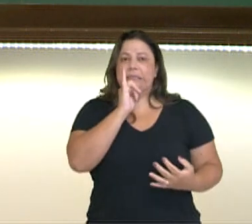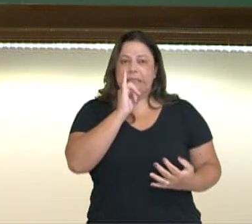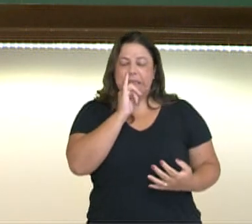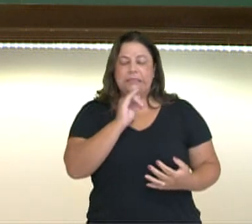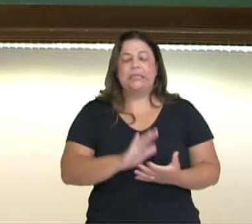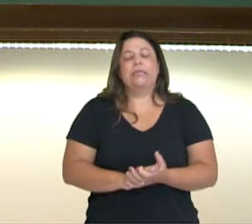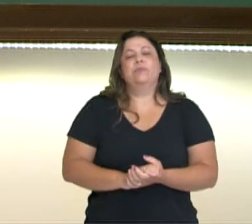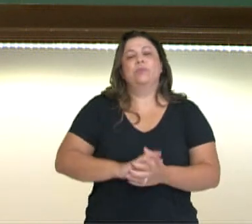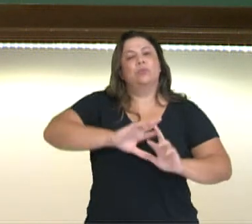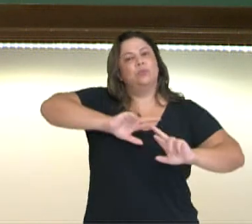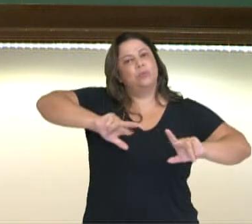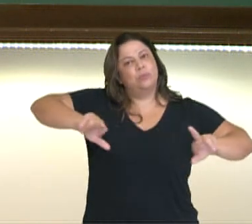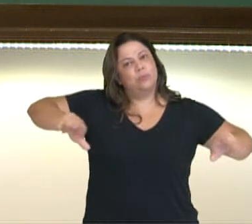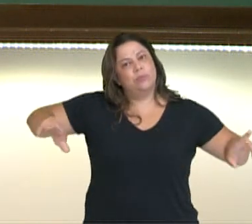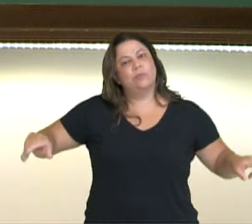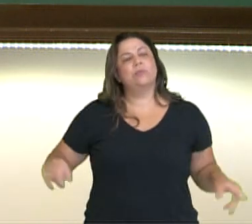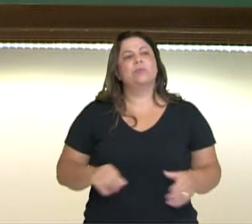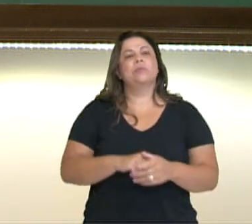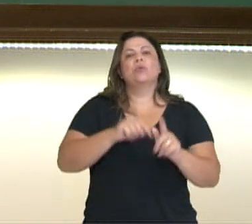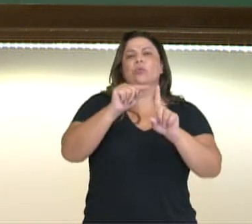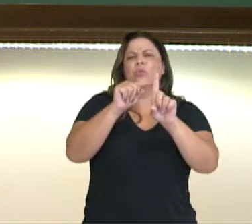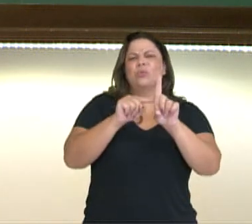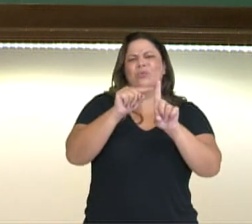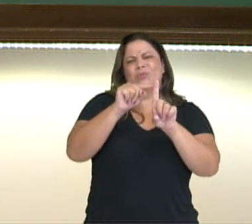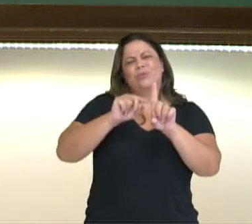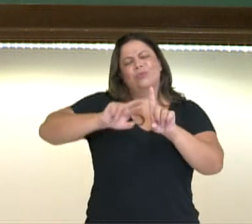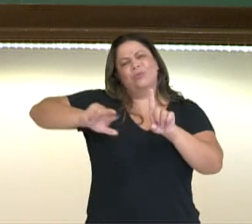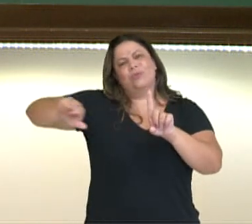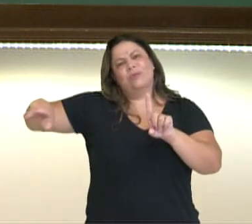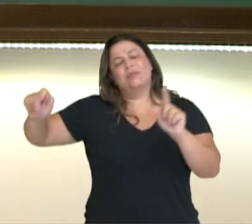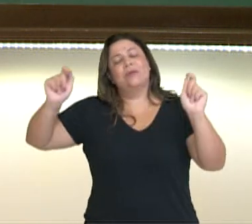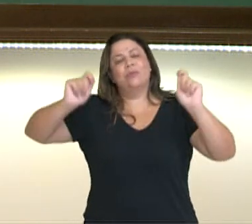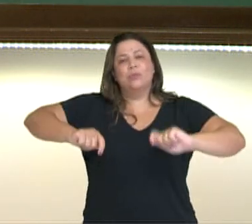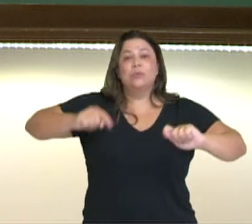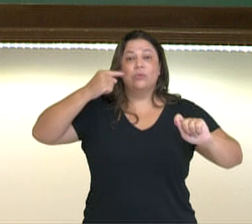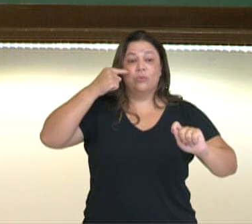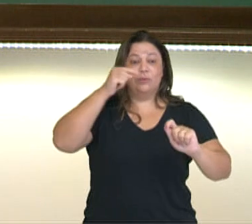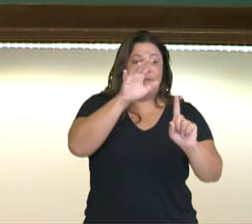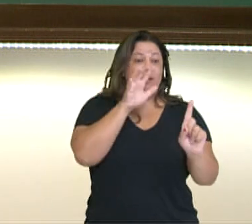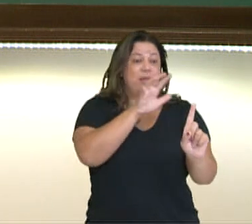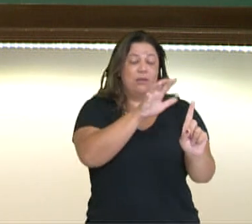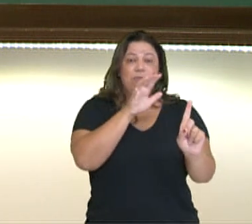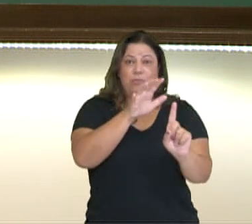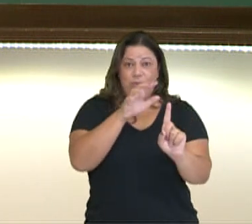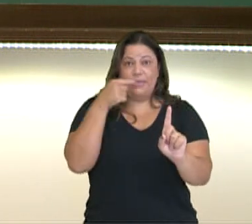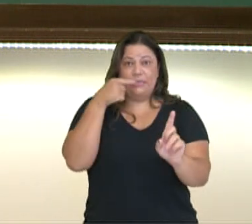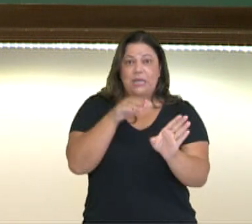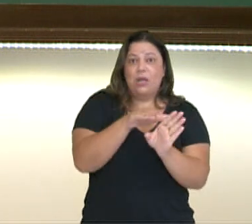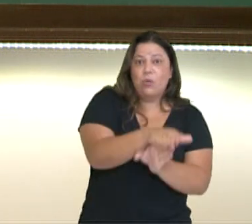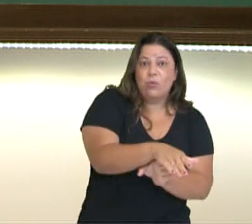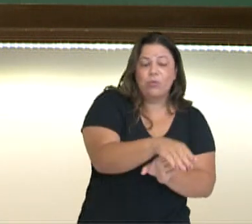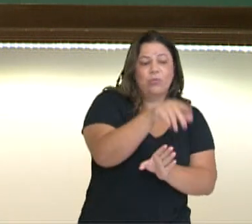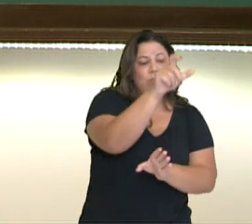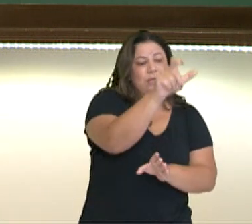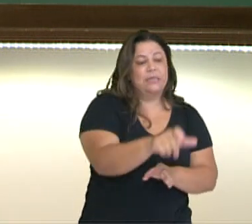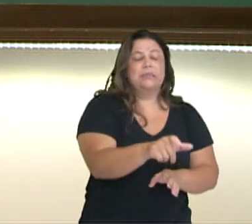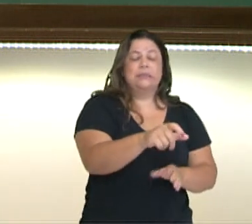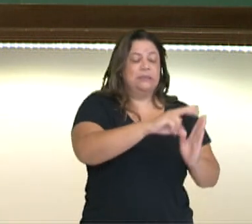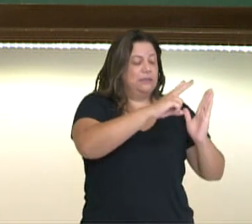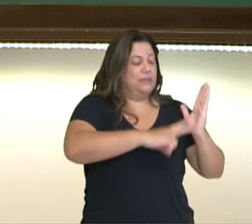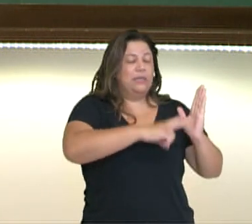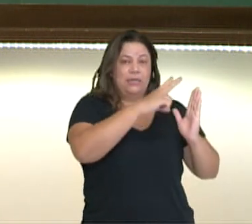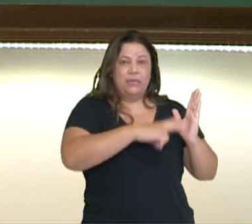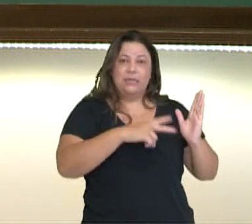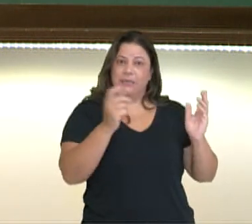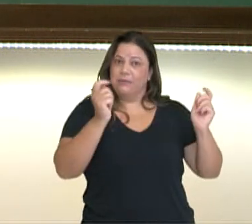possíveis. Você vai convencer o leitor sobre o ponto de vista. E para isso, o que você tem que fazer? Lançar mão